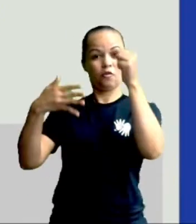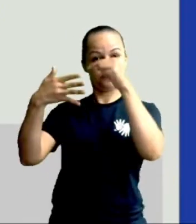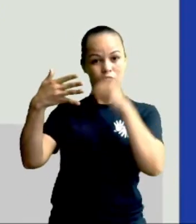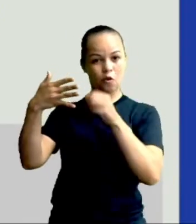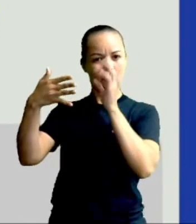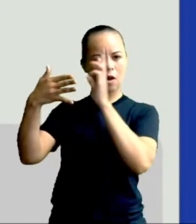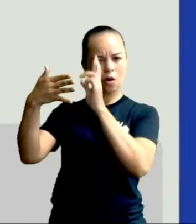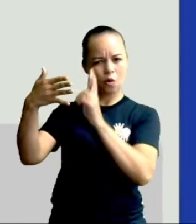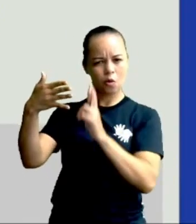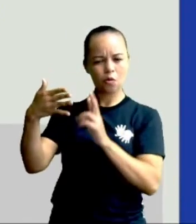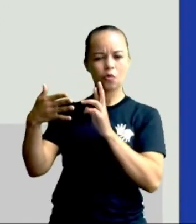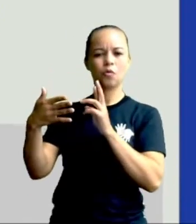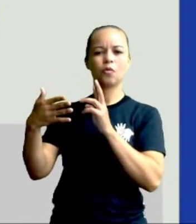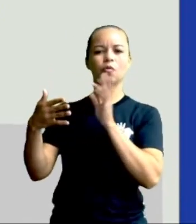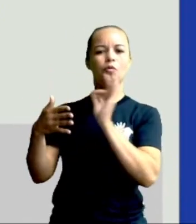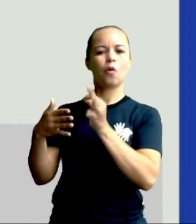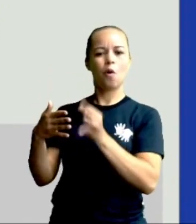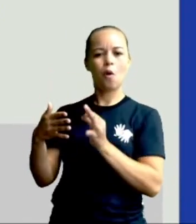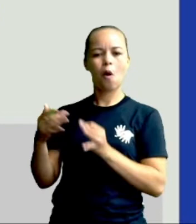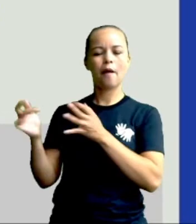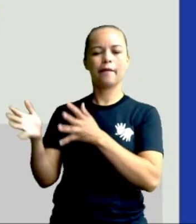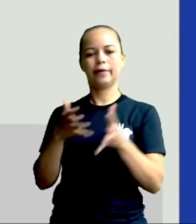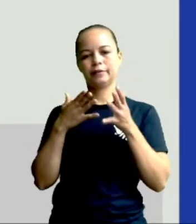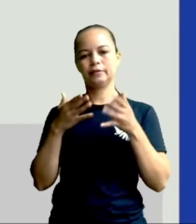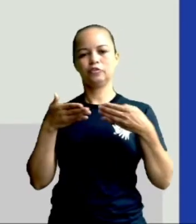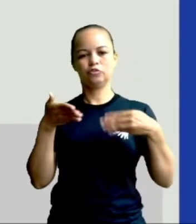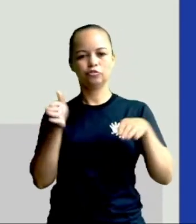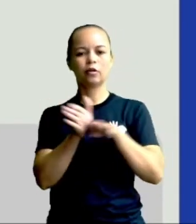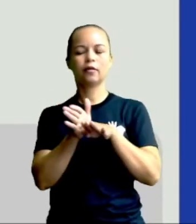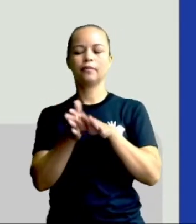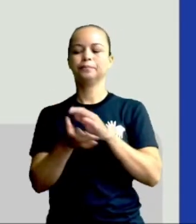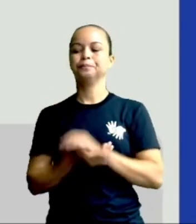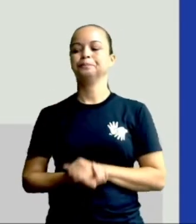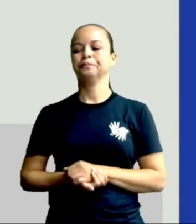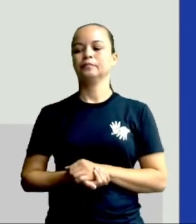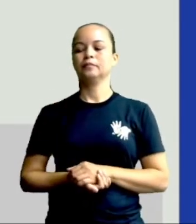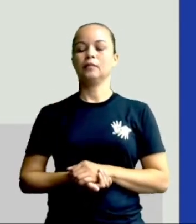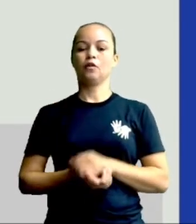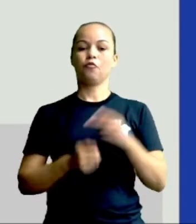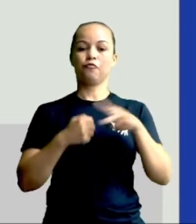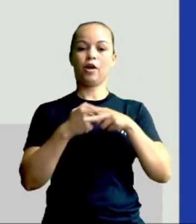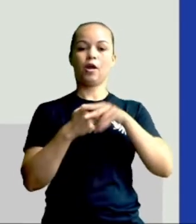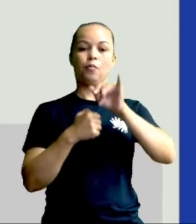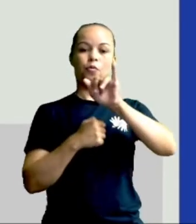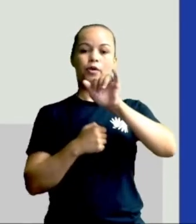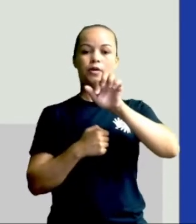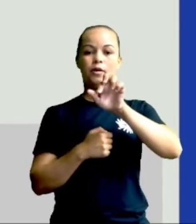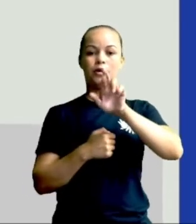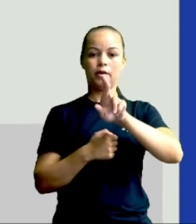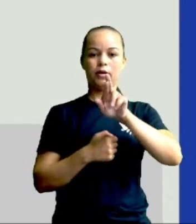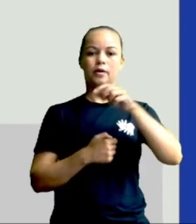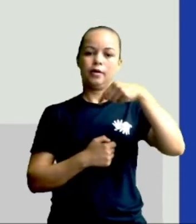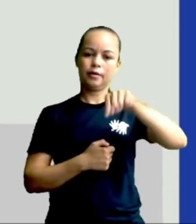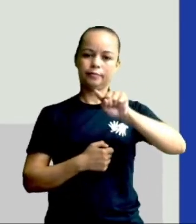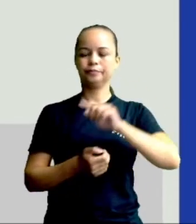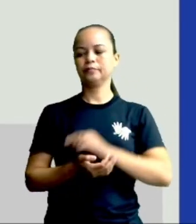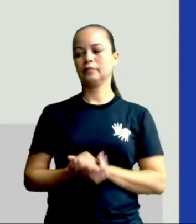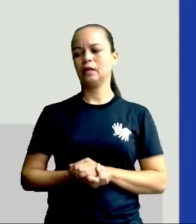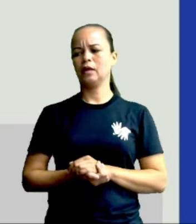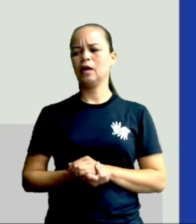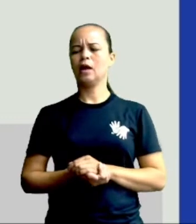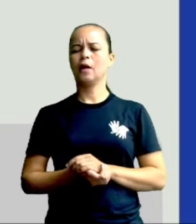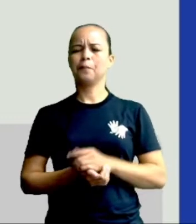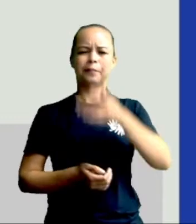utilizarmos o verbo chegar vamos para o próximo verbo um quem vai vai